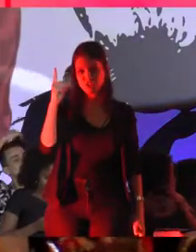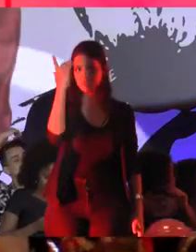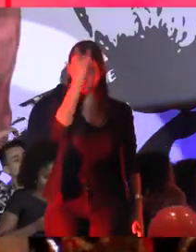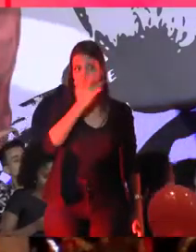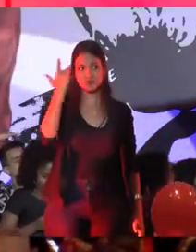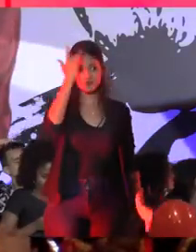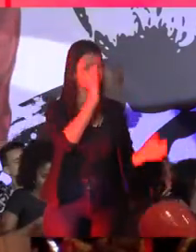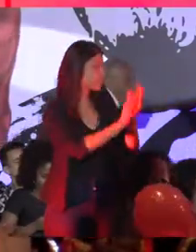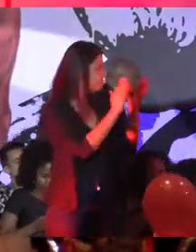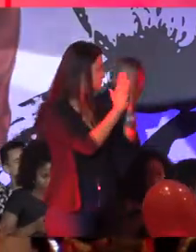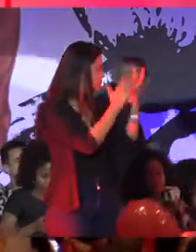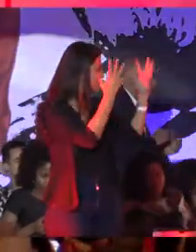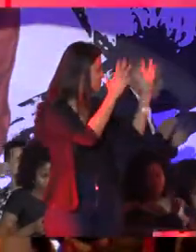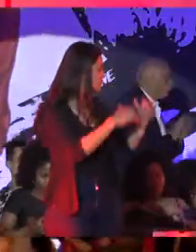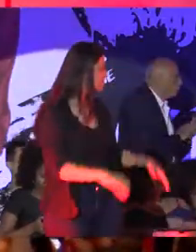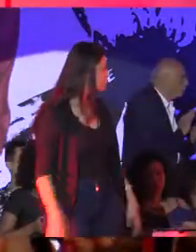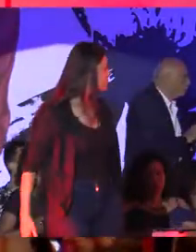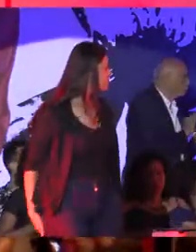mesa.